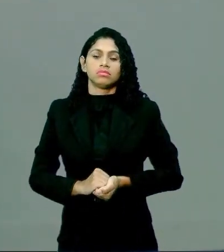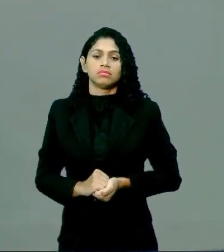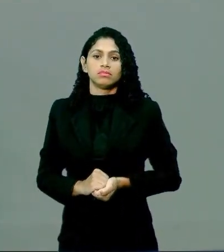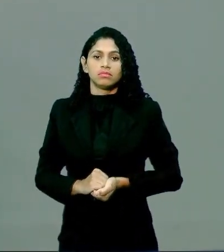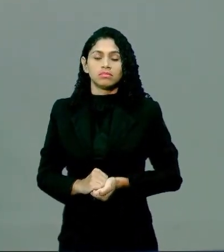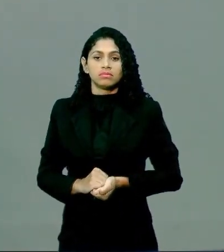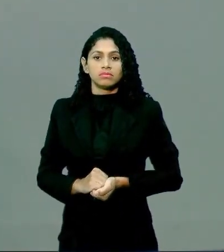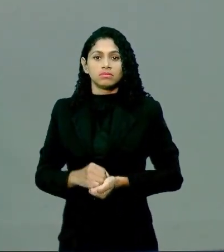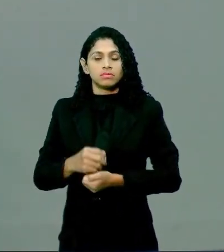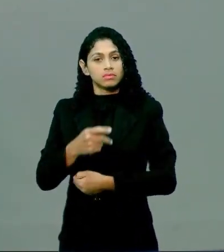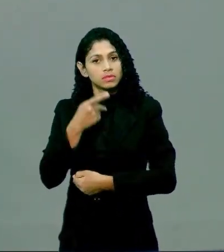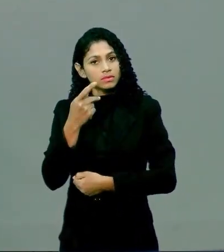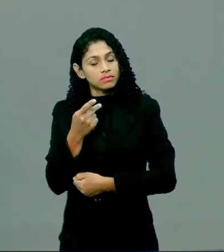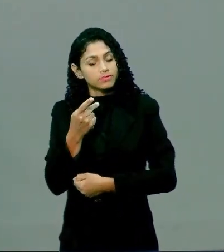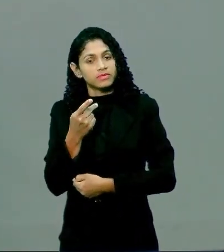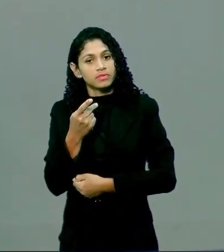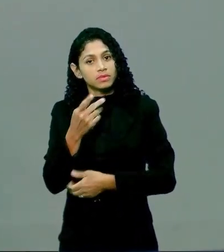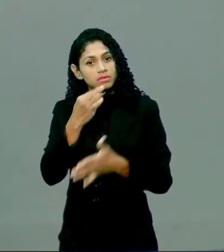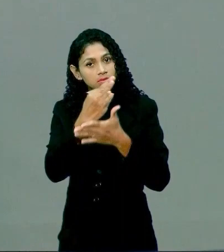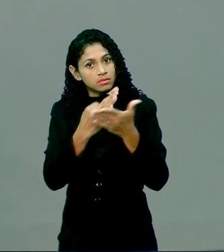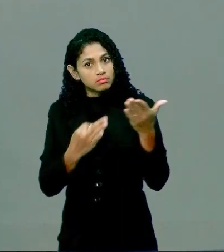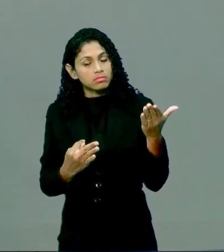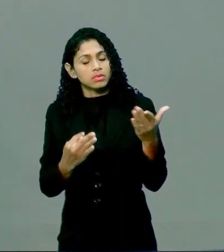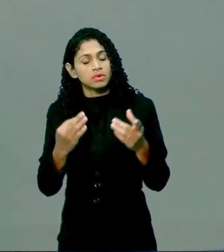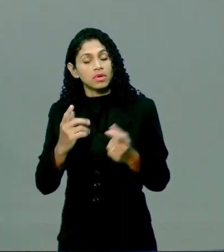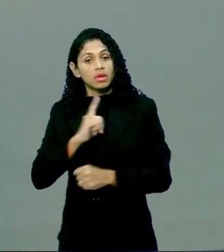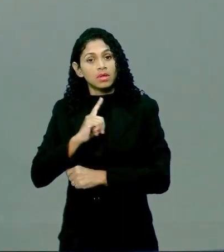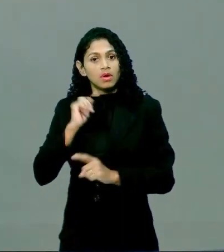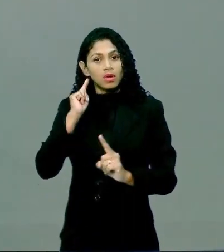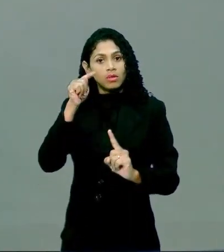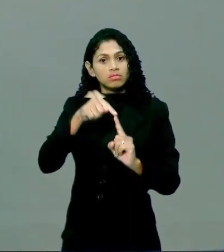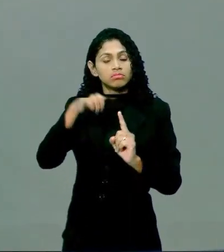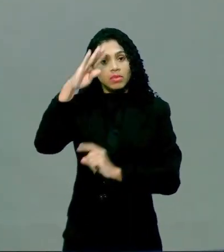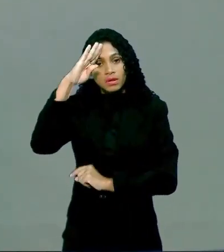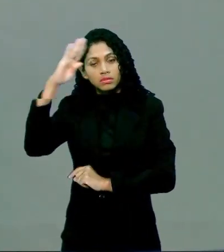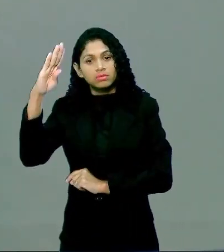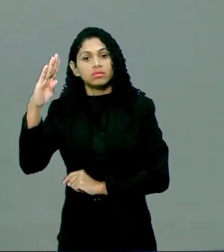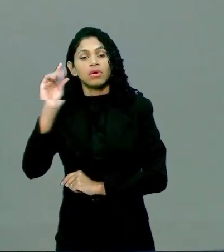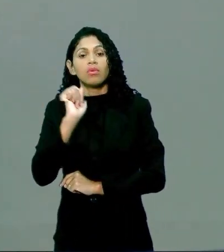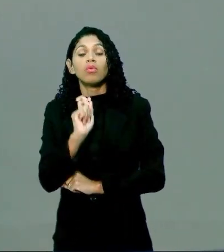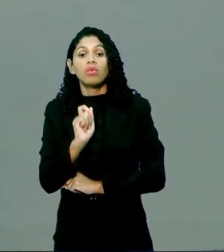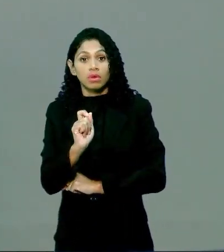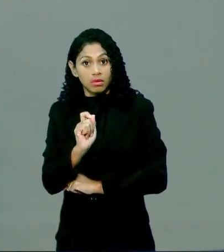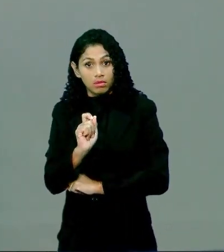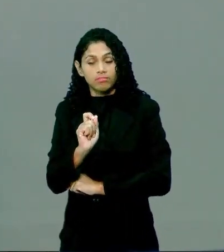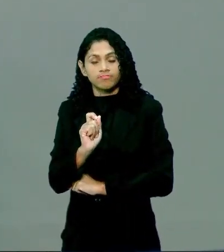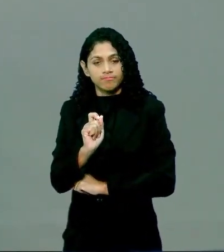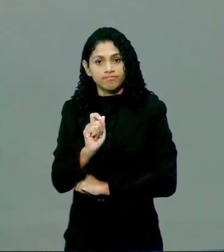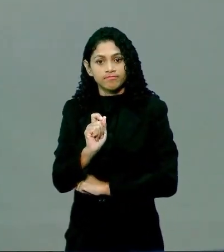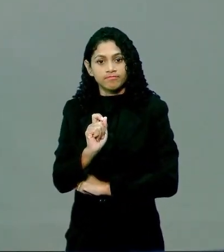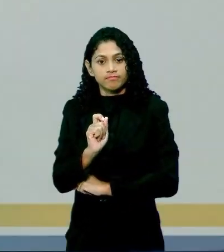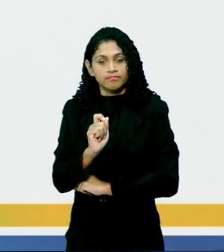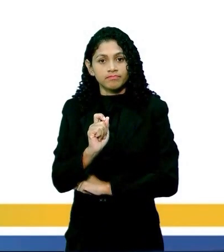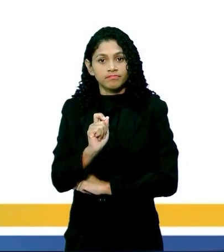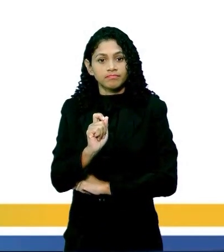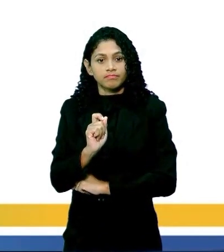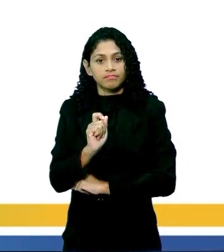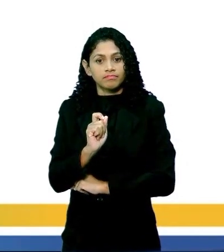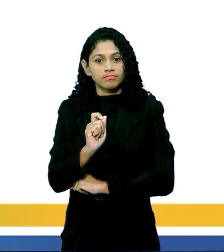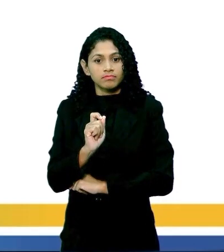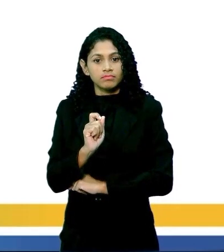que o texto tem por principal objetivo e função transmitir uma mensagem. E aí eu coloquei na tela para vocês, se vai aparecer